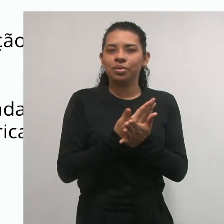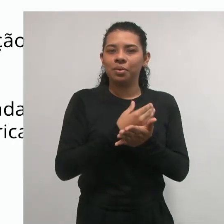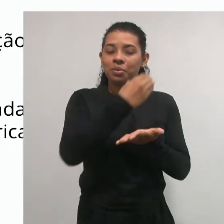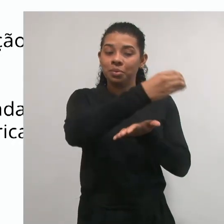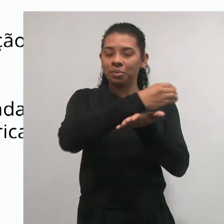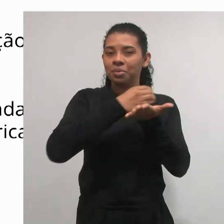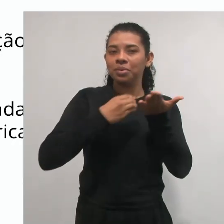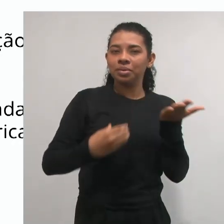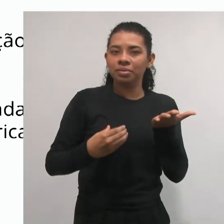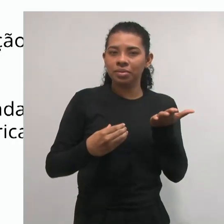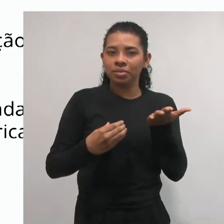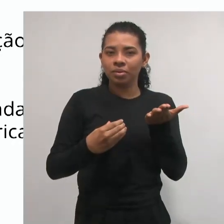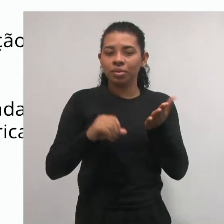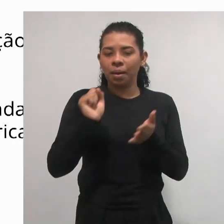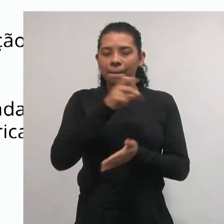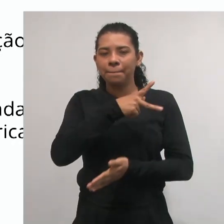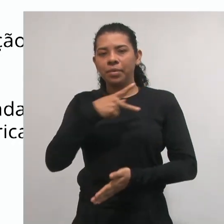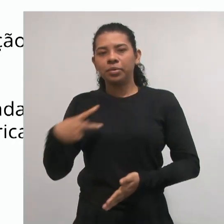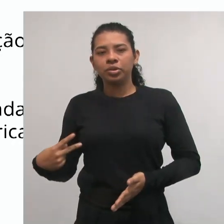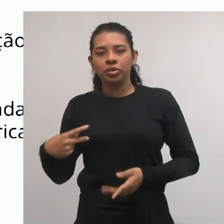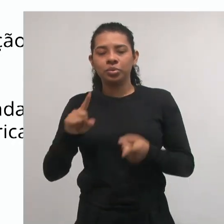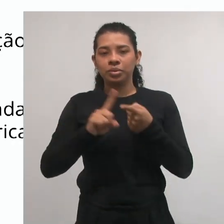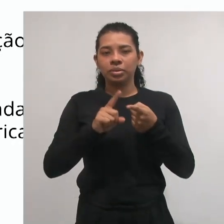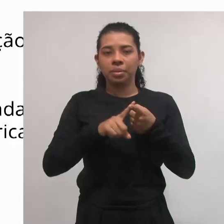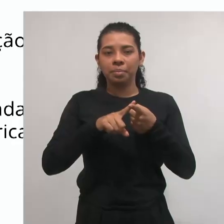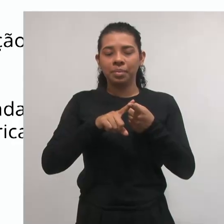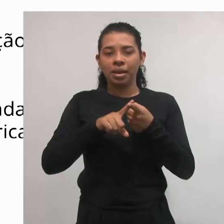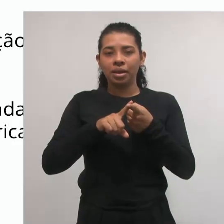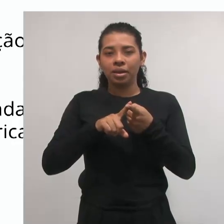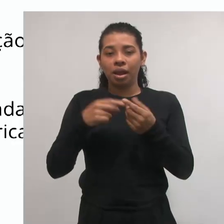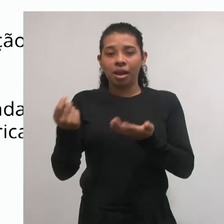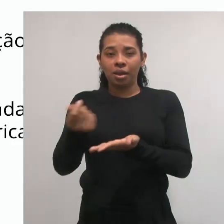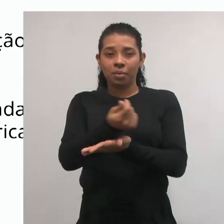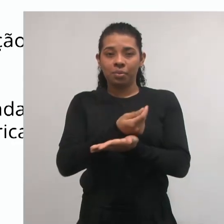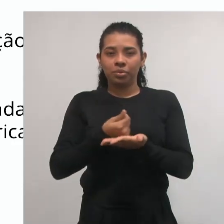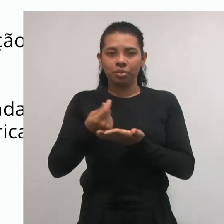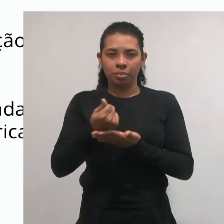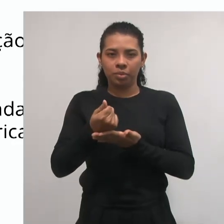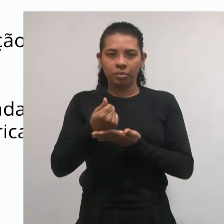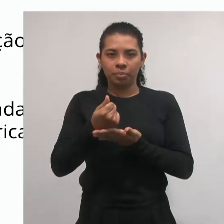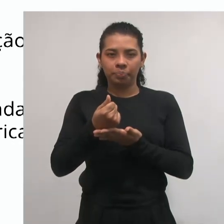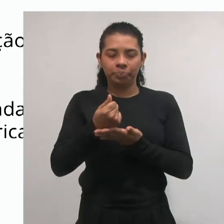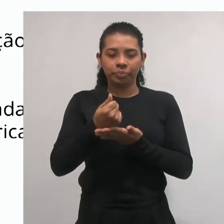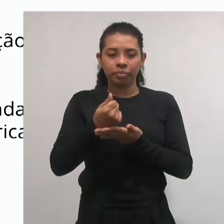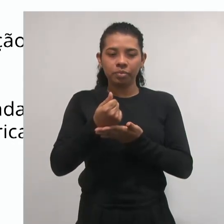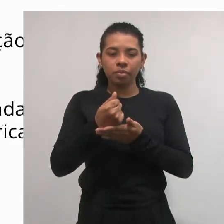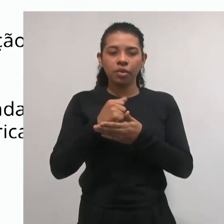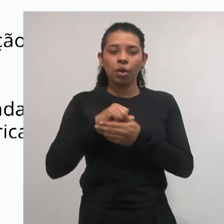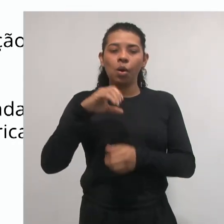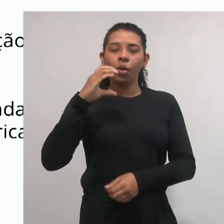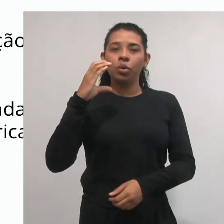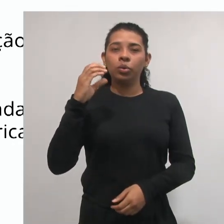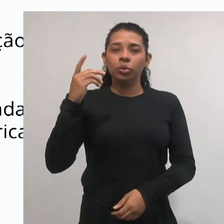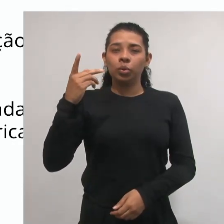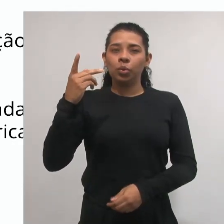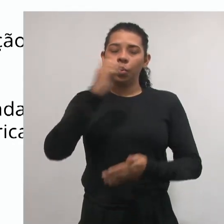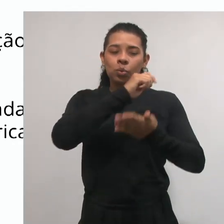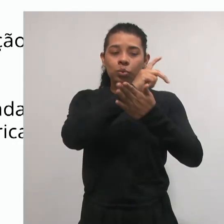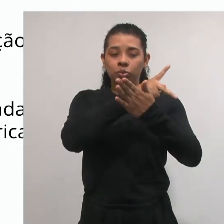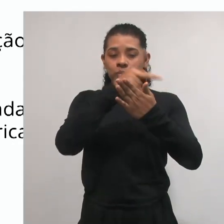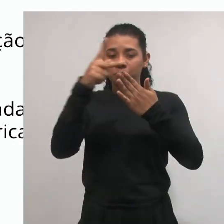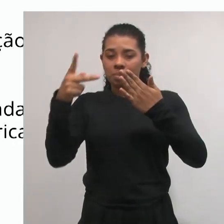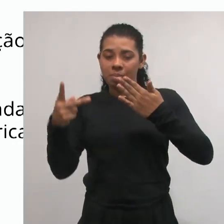políticos. Então, nós vamos ter, por exemplo, na educação brasileira, os parâmetros curriculares nacionais que propõem